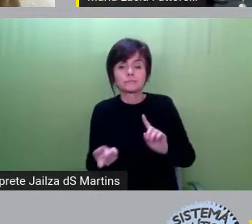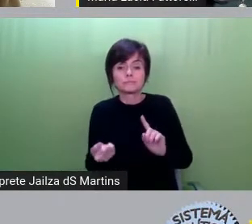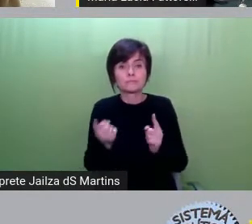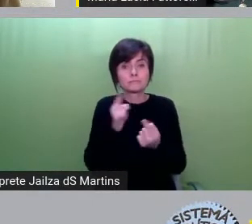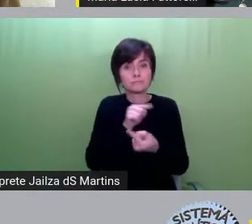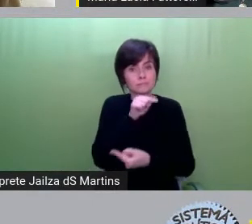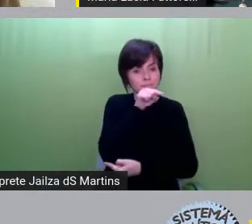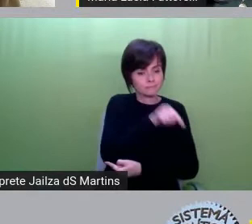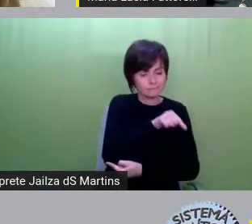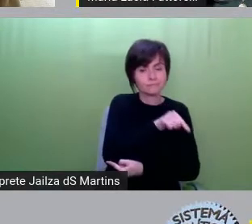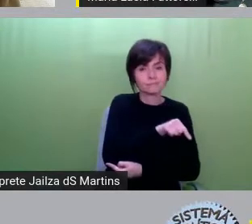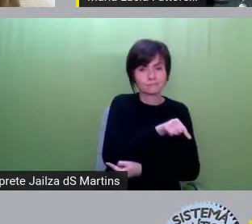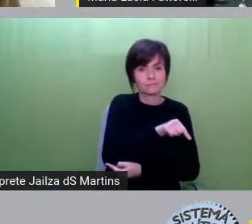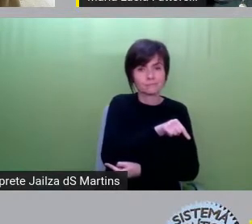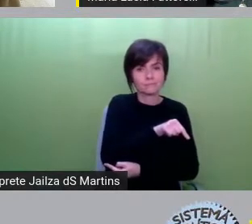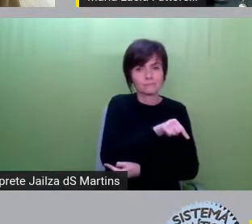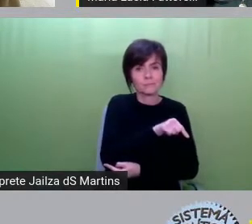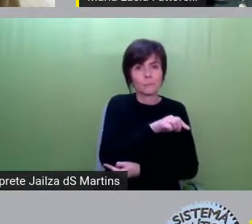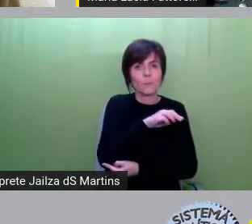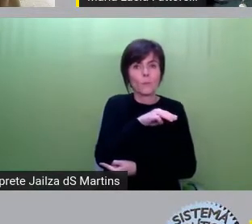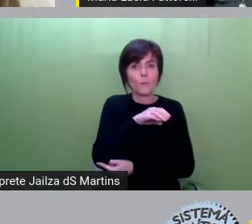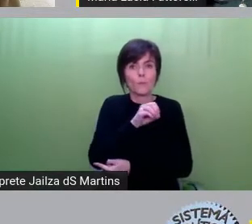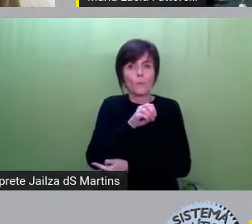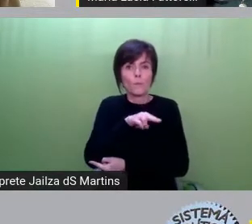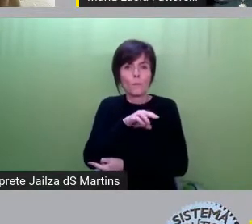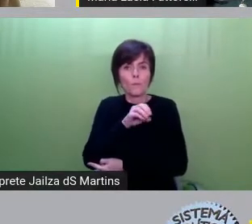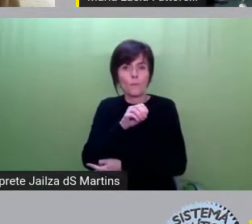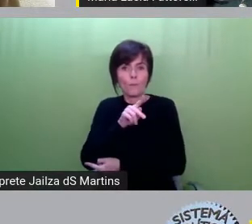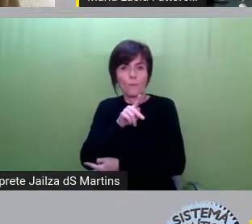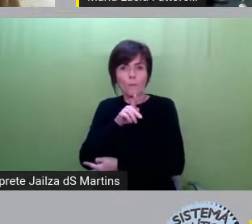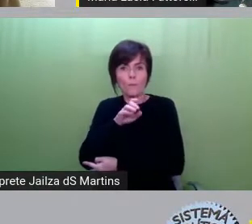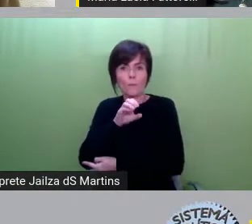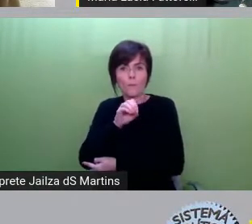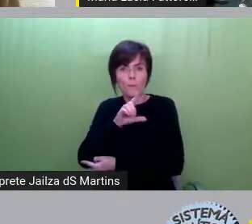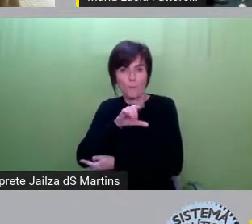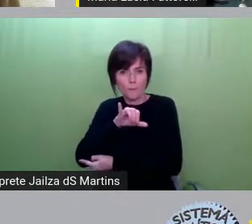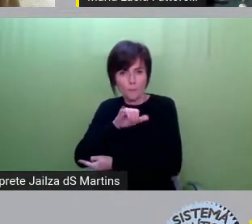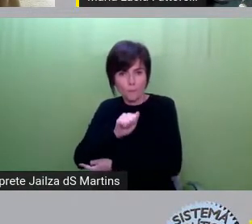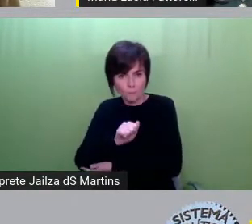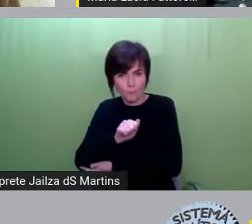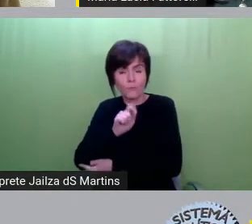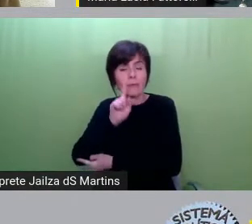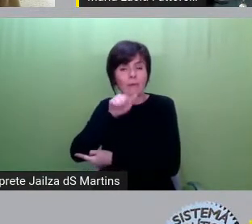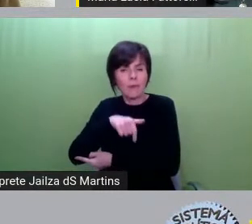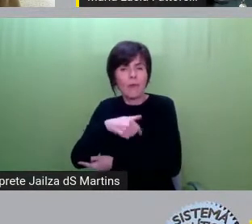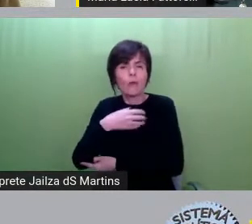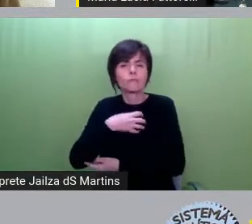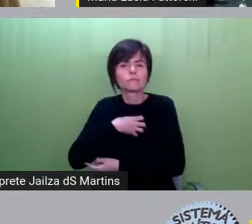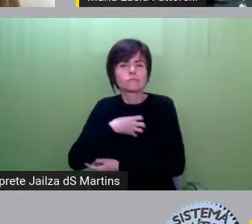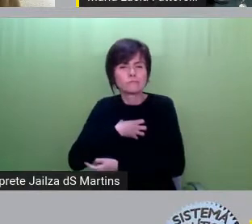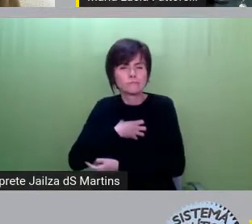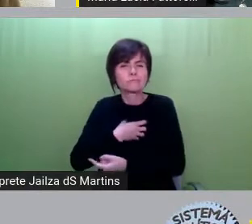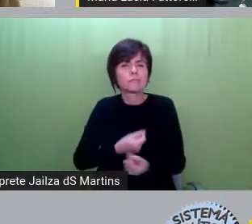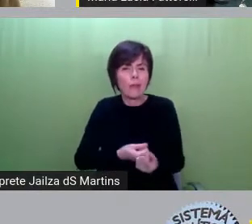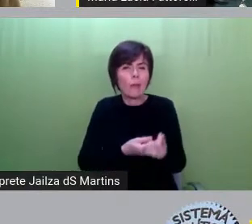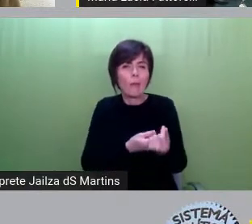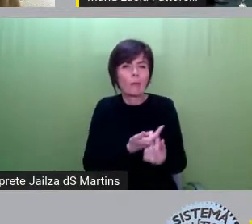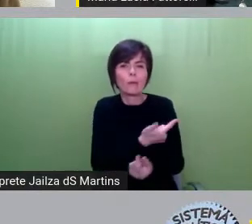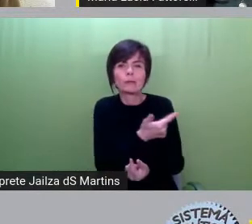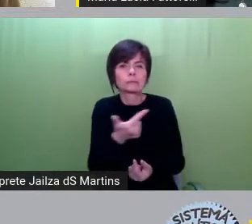condições de oligopólio e monopólio, que é como funciona realmente a economia, não existe uma teoria para explicar